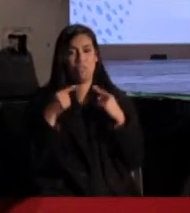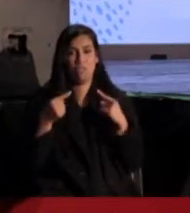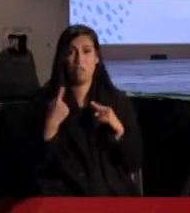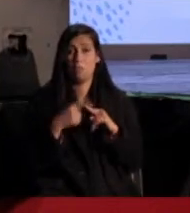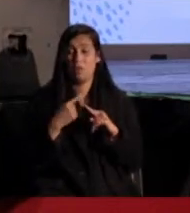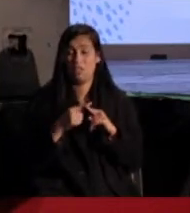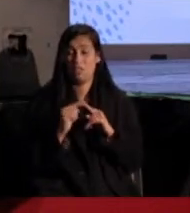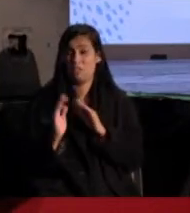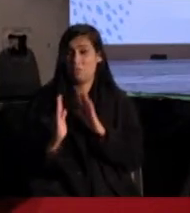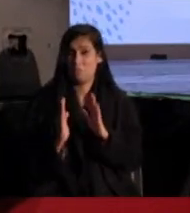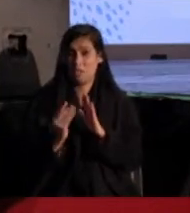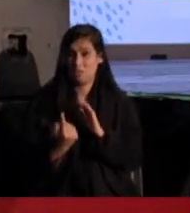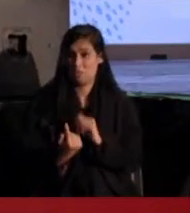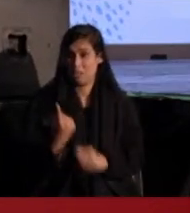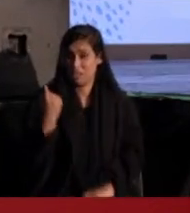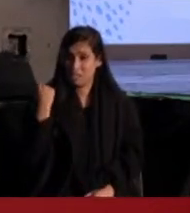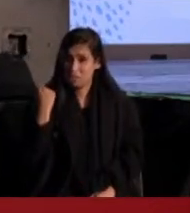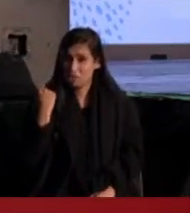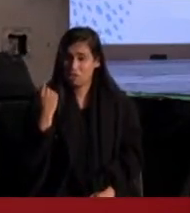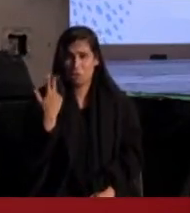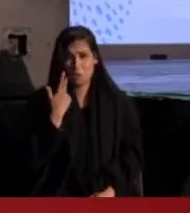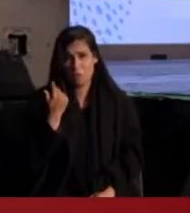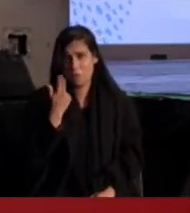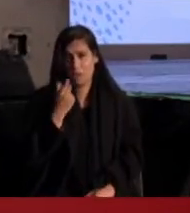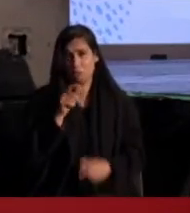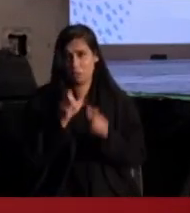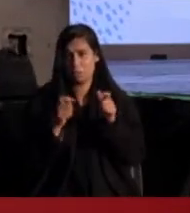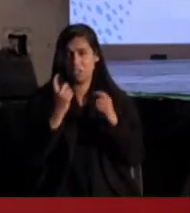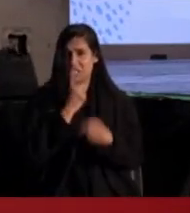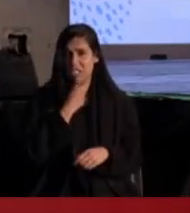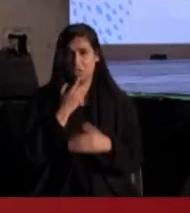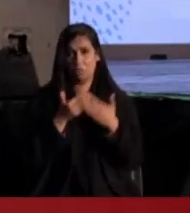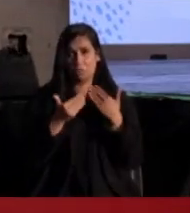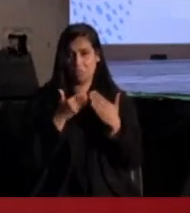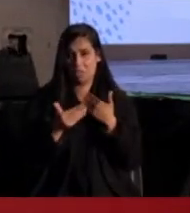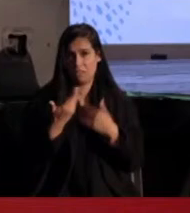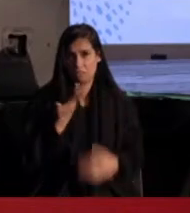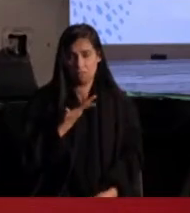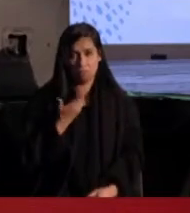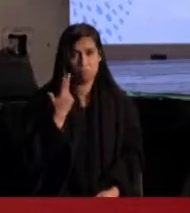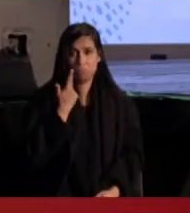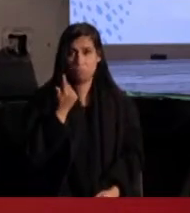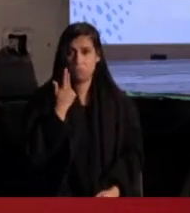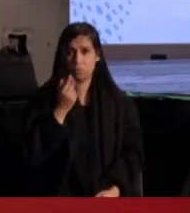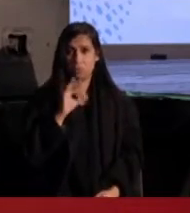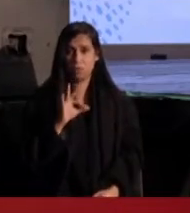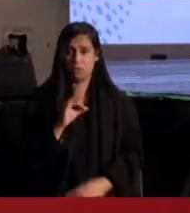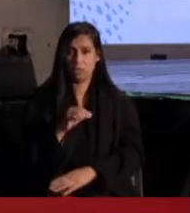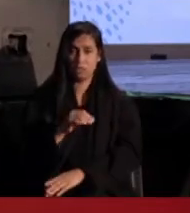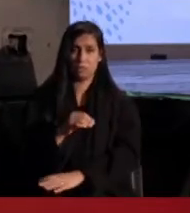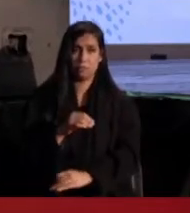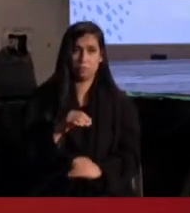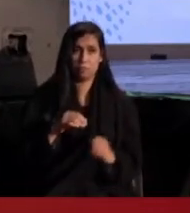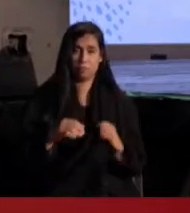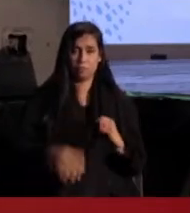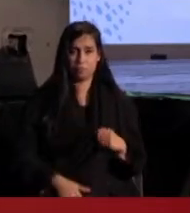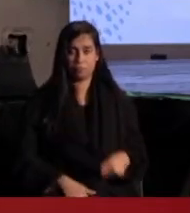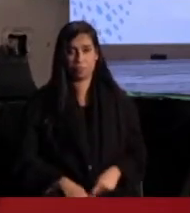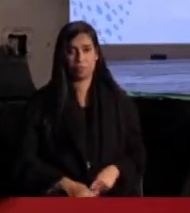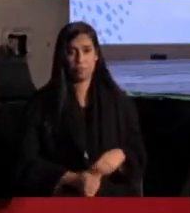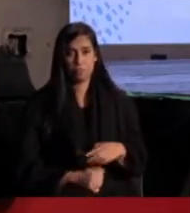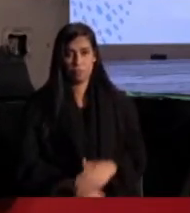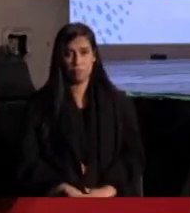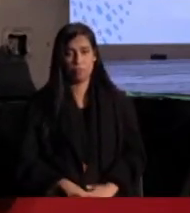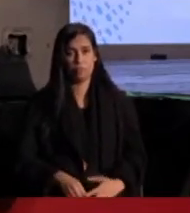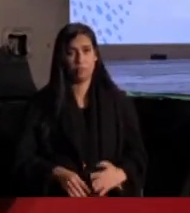banguela, né? Claude Lévi-Strauss não disse que a Baía da Guanabara parecia uma boca banguela? Isso não